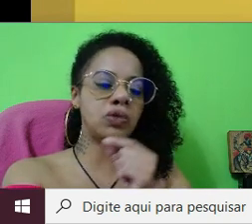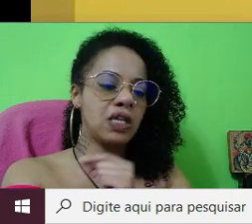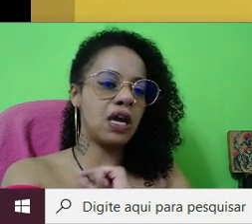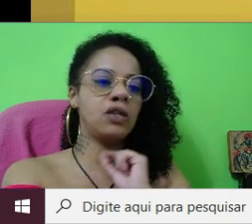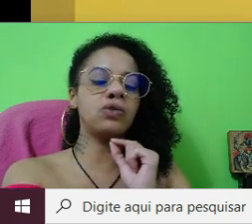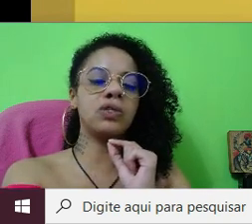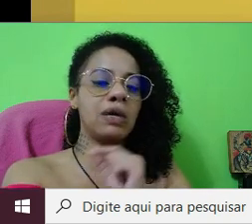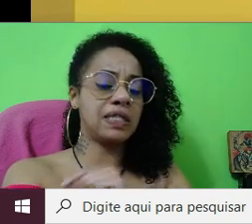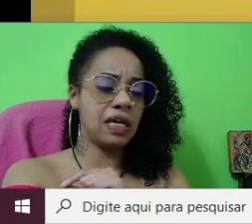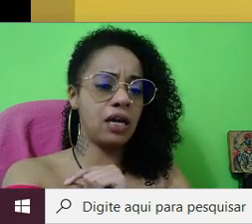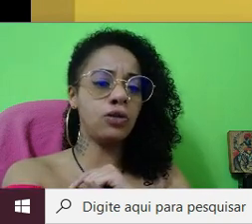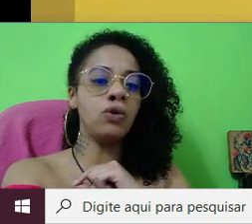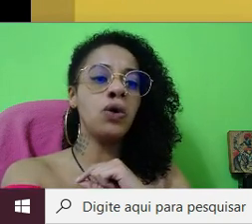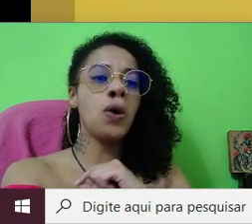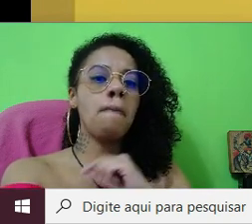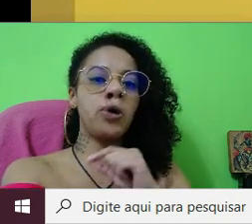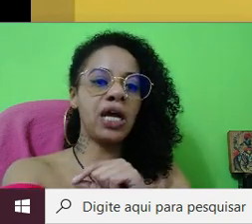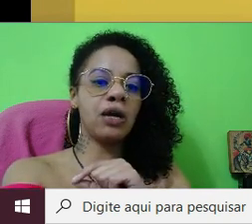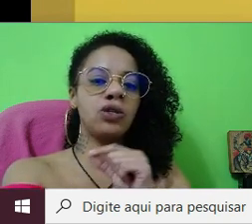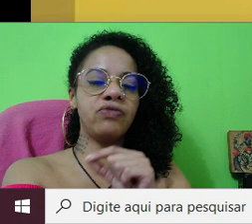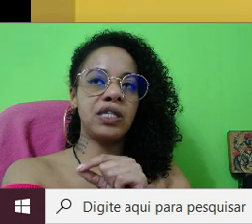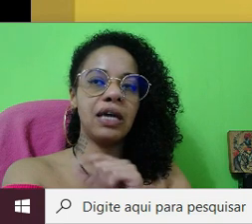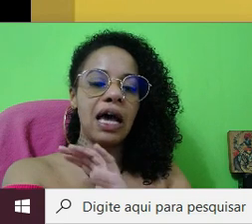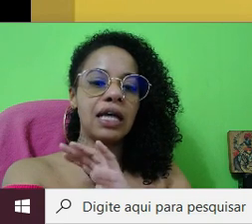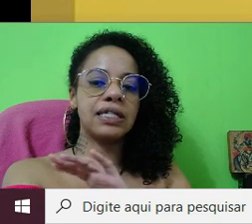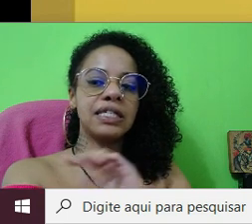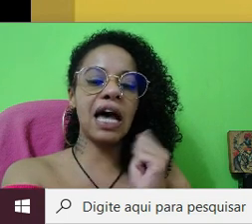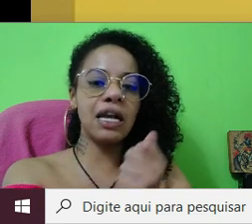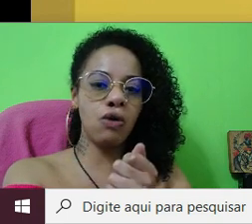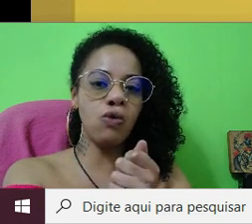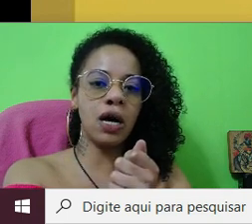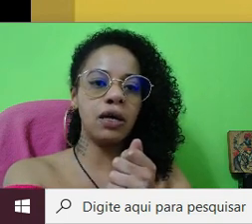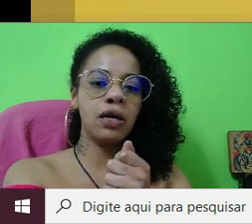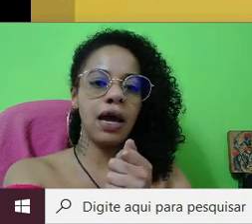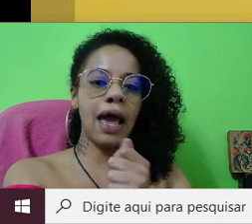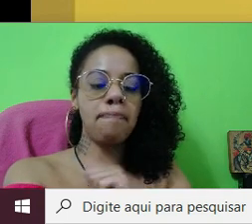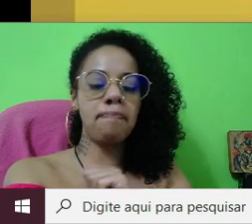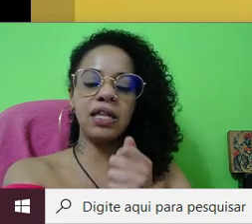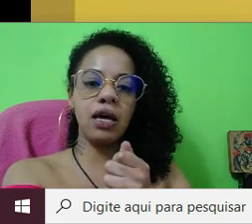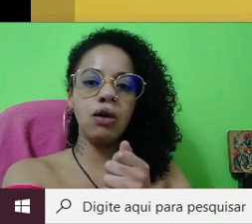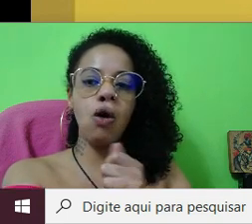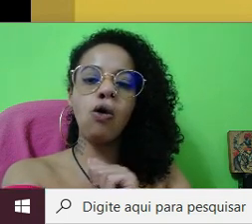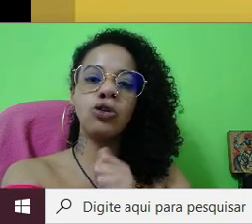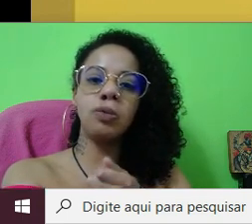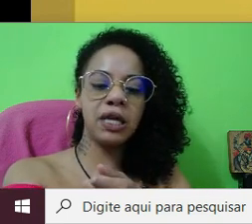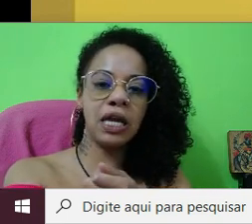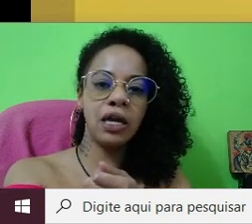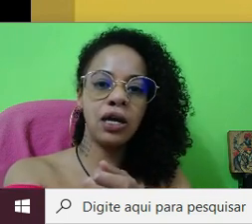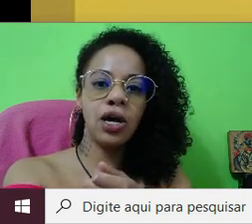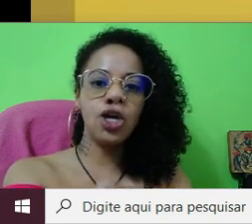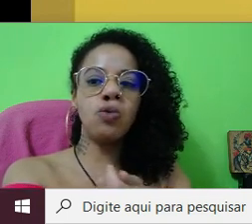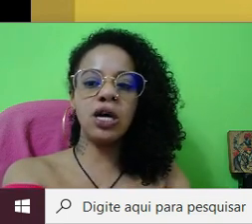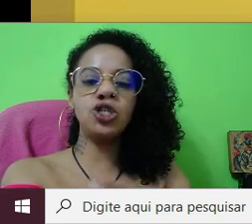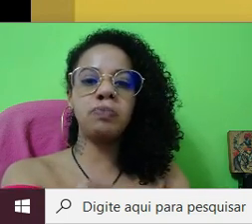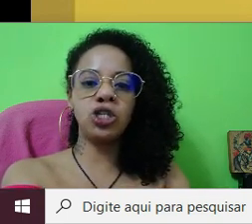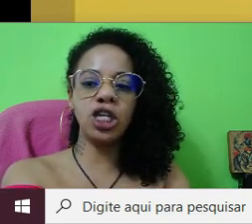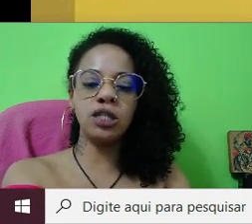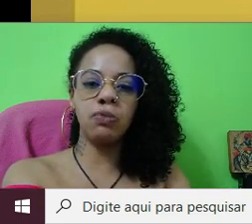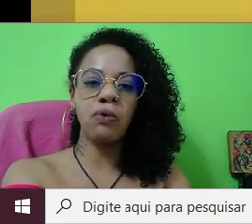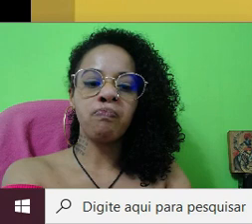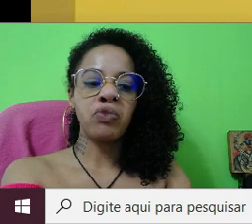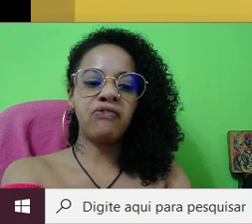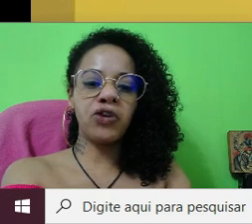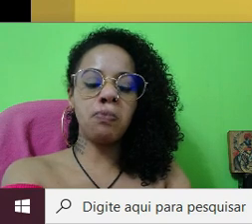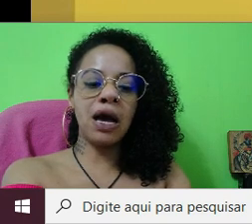em conceitos eu aceito Porém quando você sai na rua é pt ou contra o PT e o